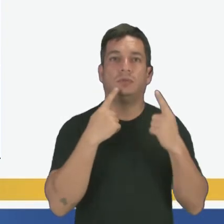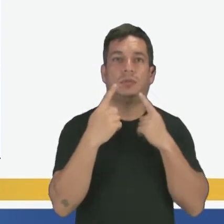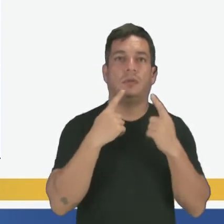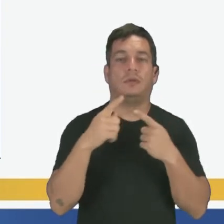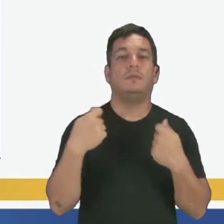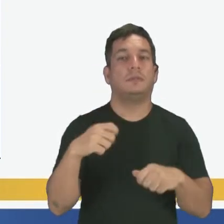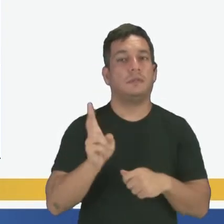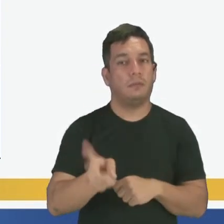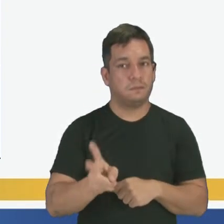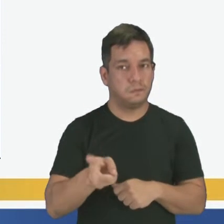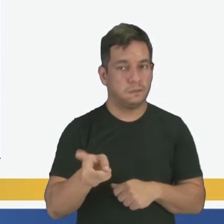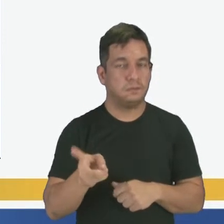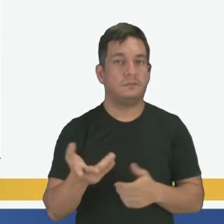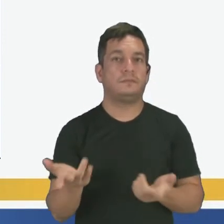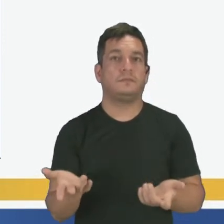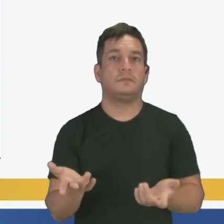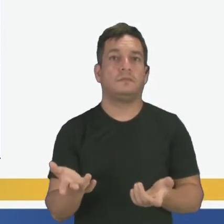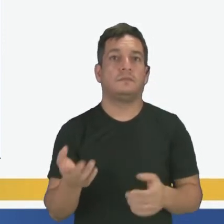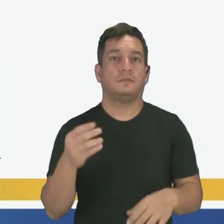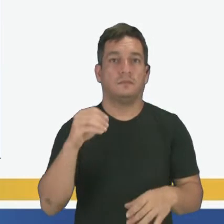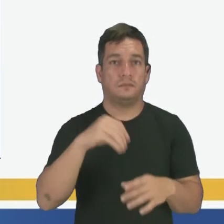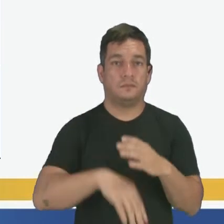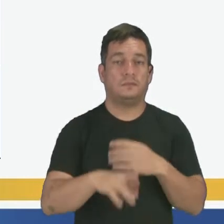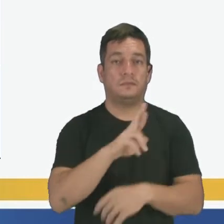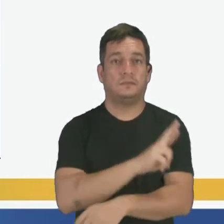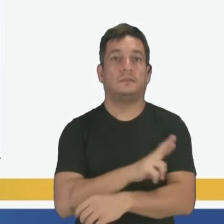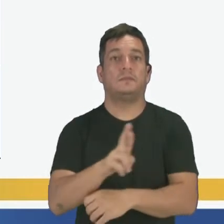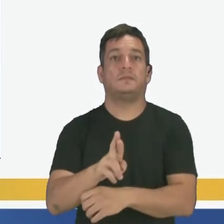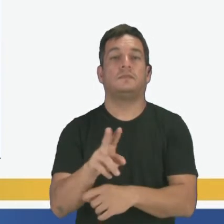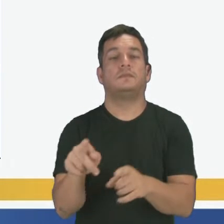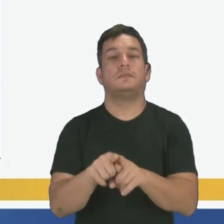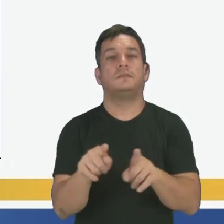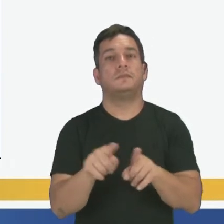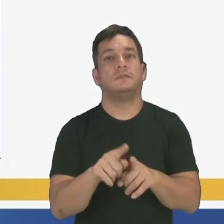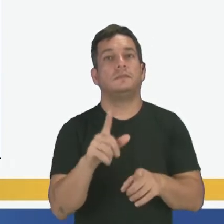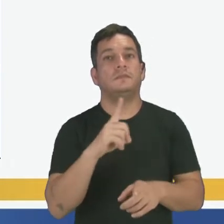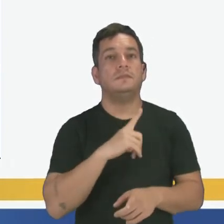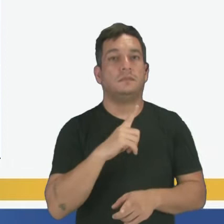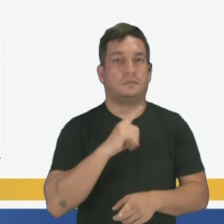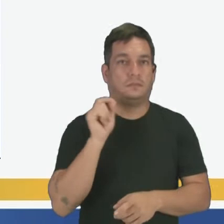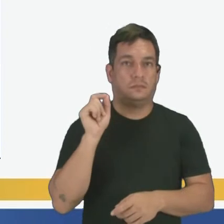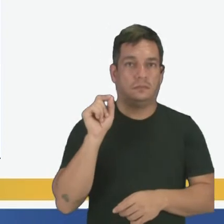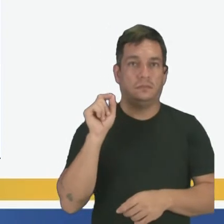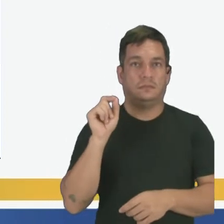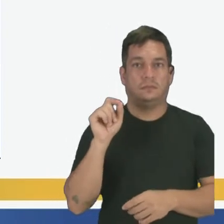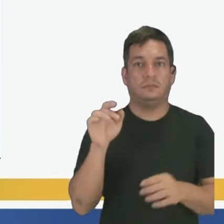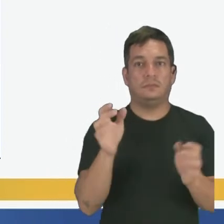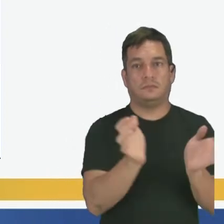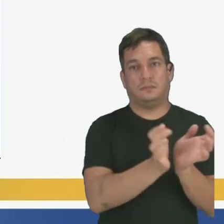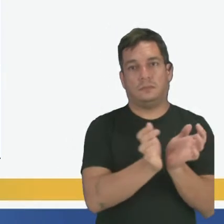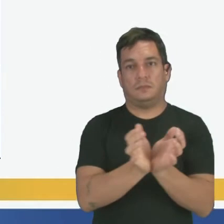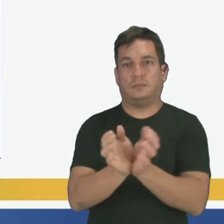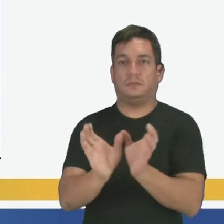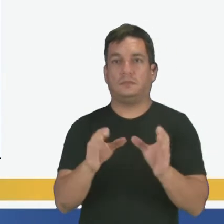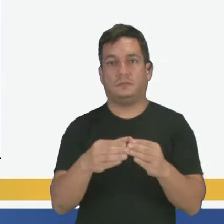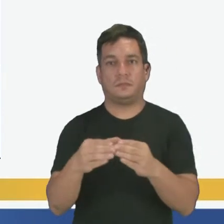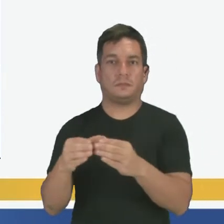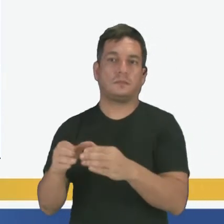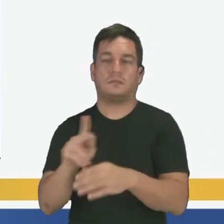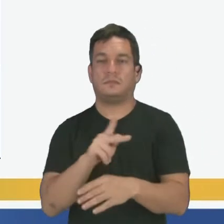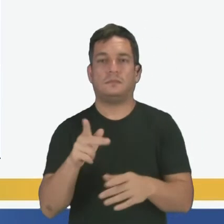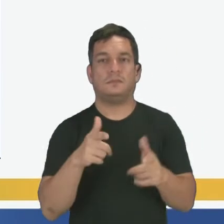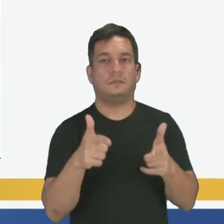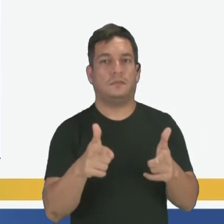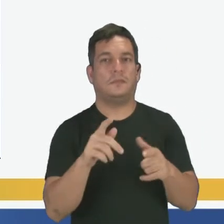externo deve ser mantido. Então, dentro dessas religiões, há também aquele subgrupo que os pessoal chama na igreja